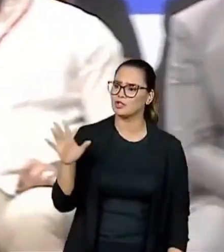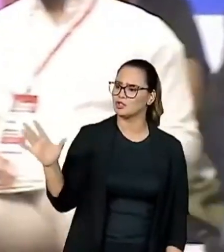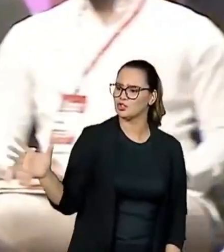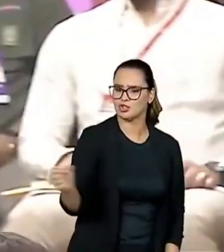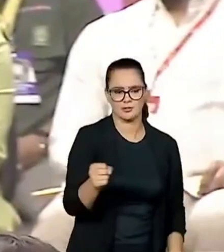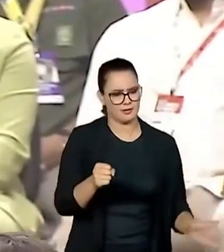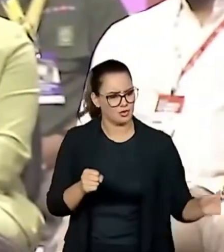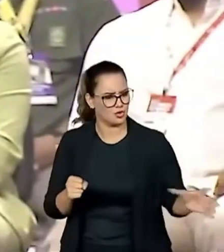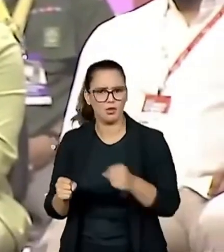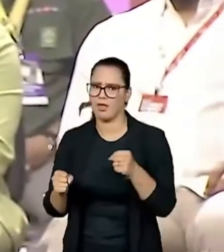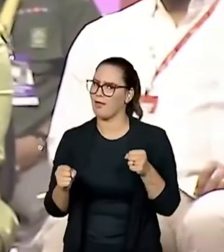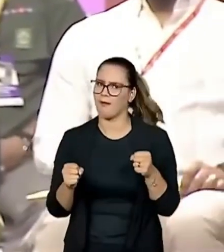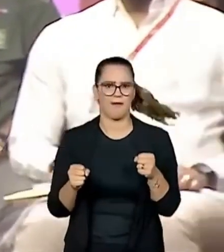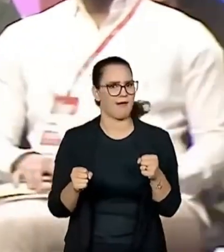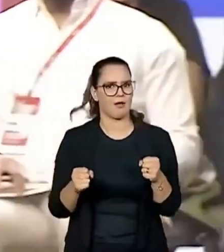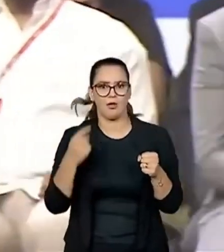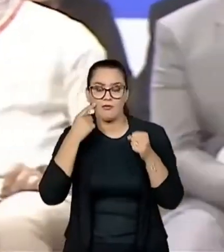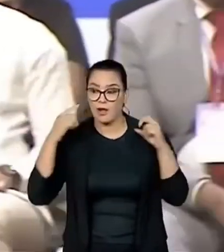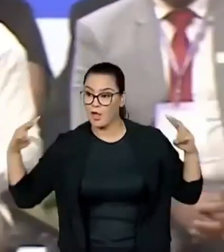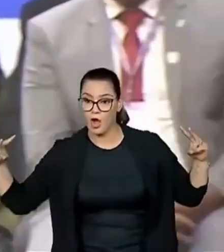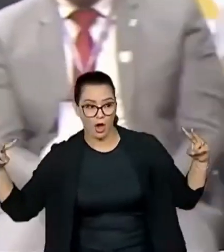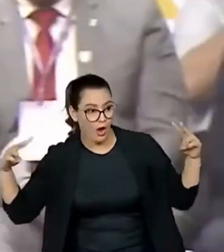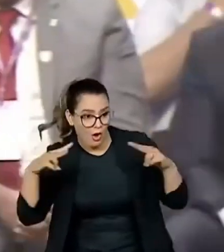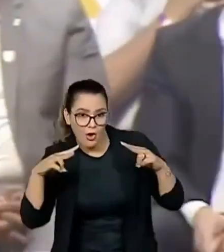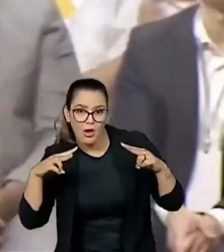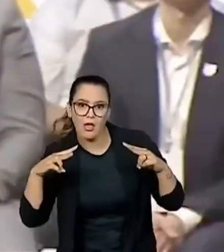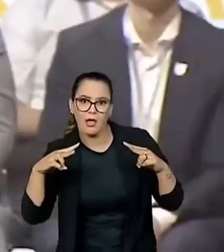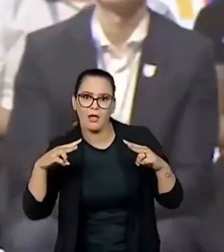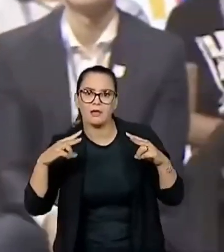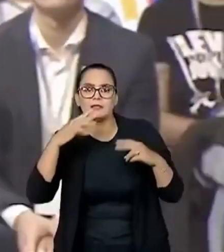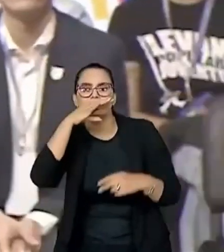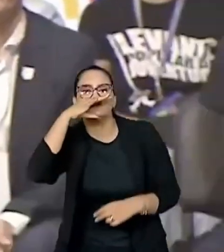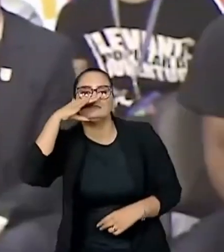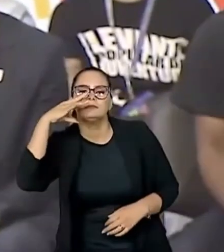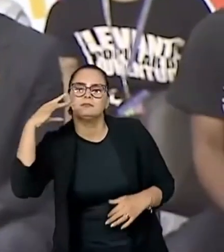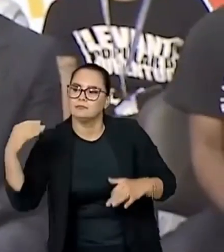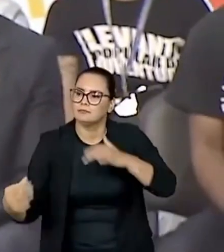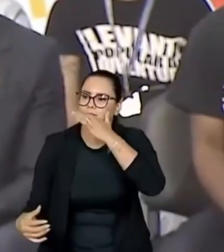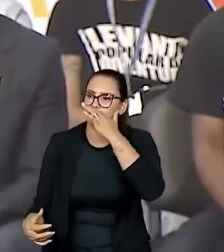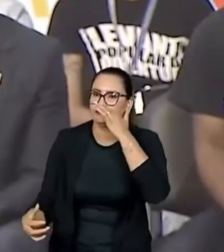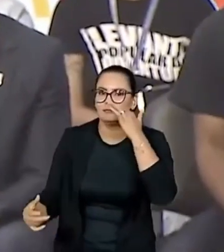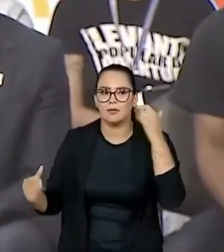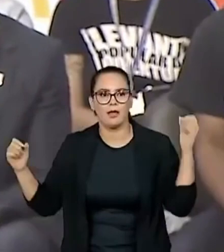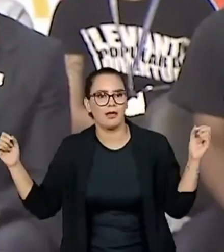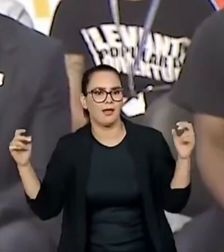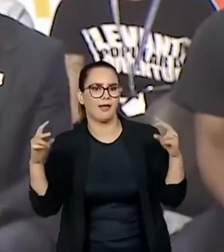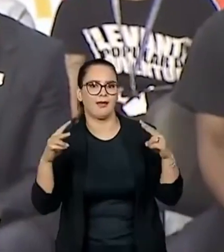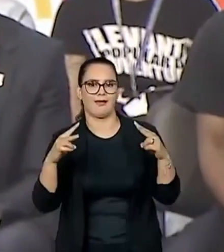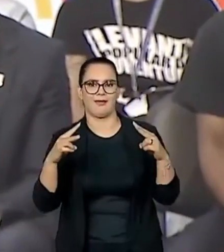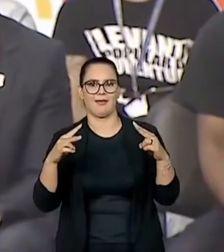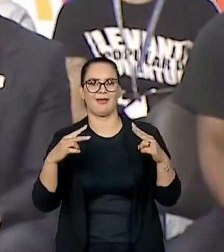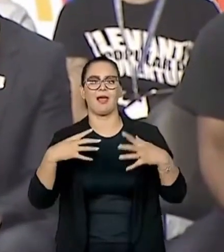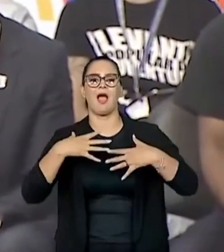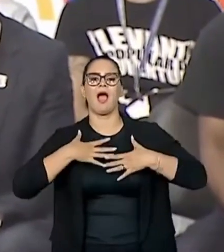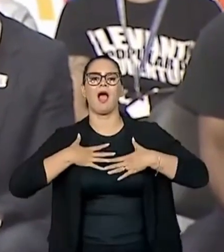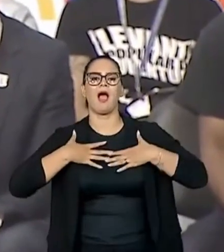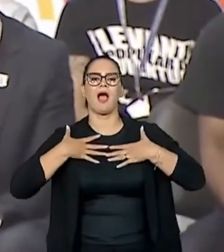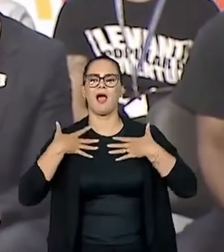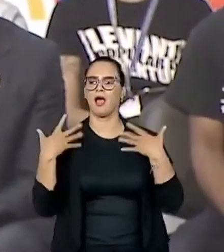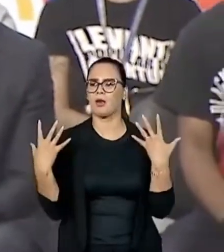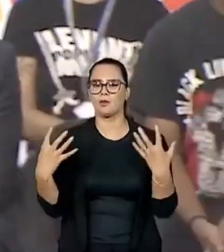dos dois e falei, olha um para a cara do outro, sente o cheiro um do outro. Veja o calor um do